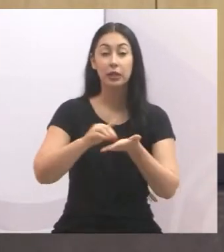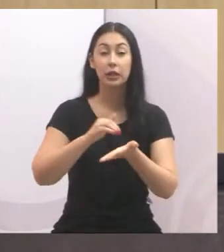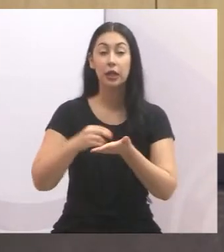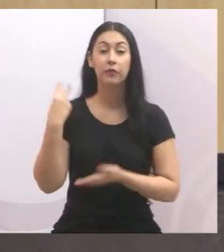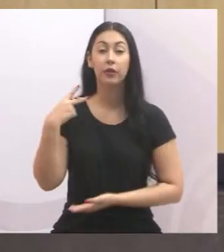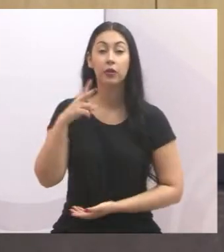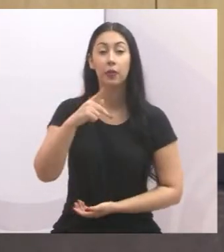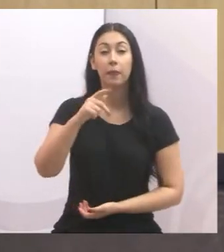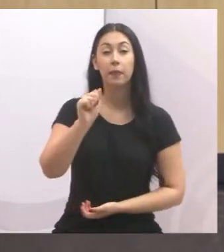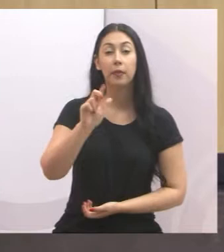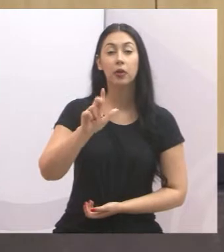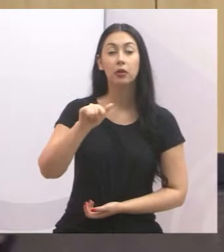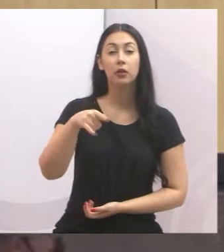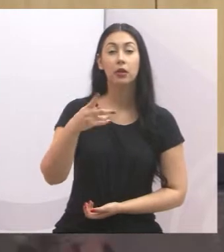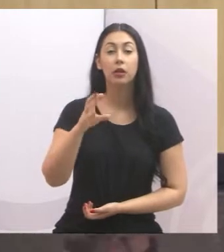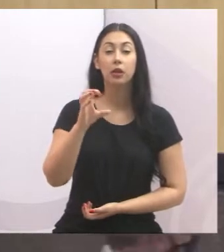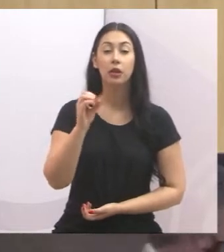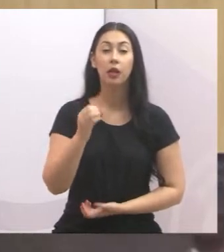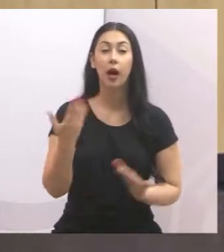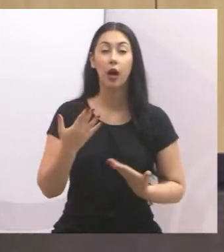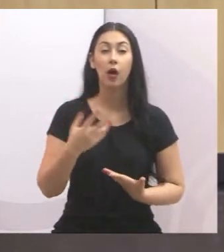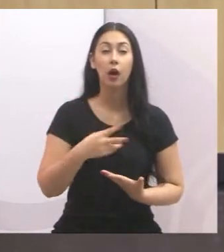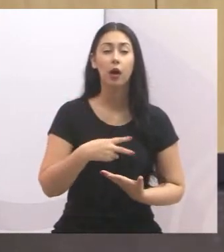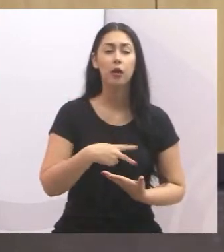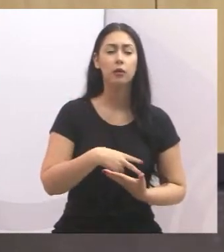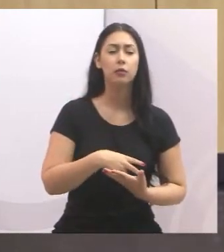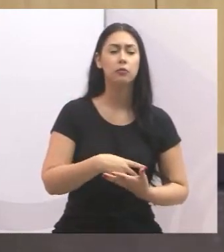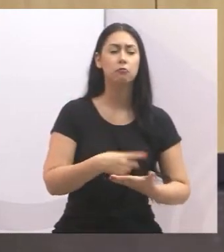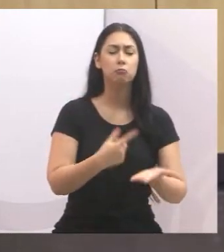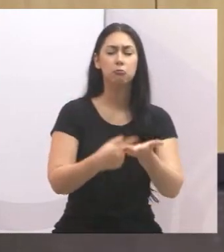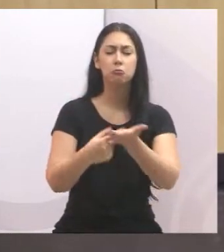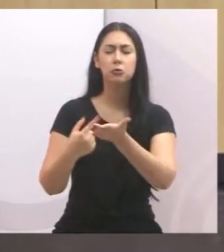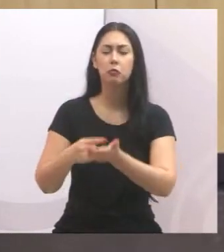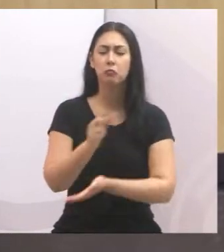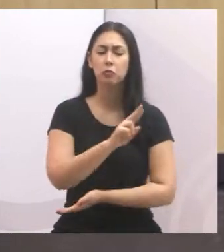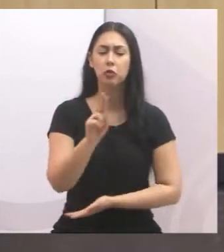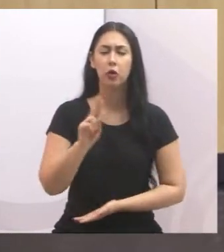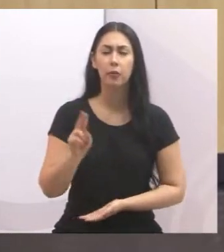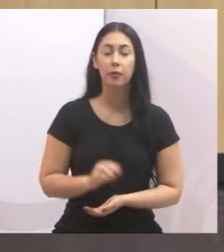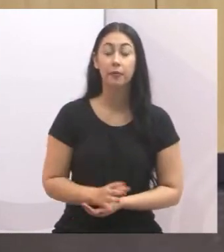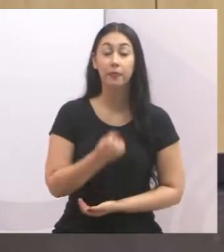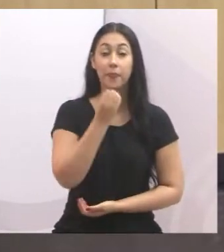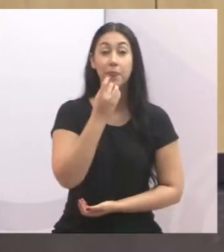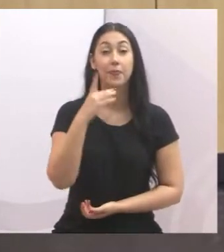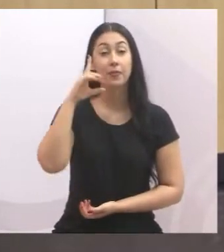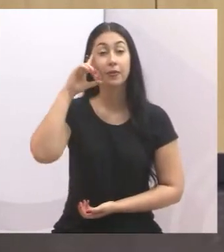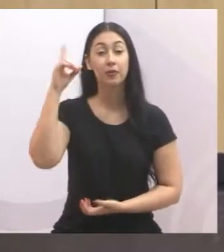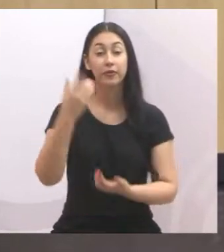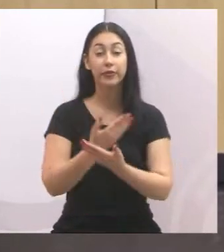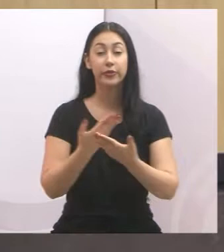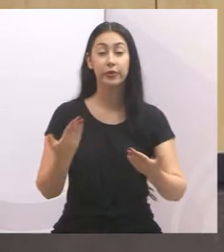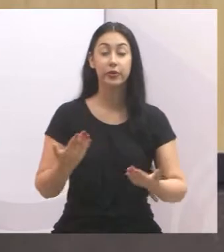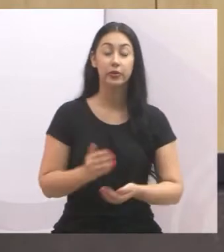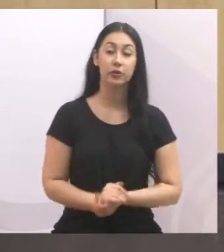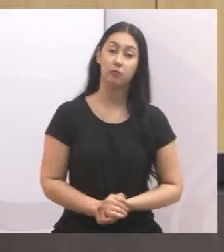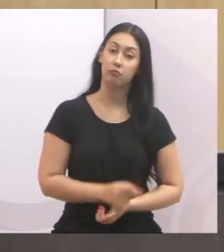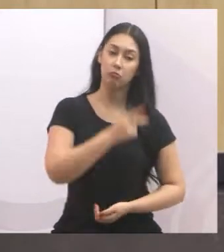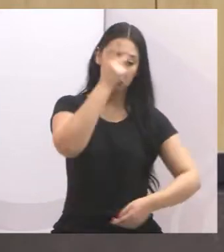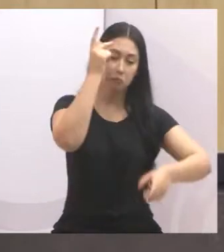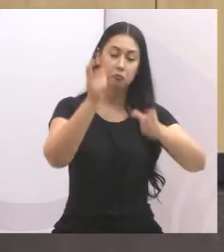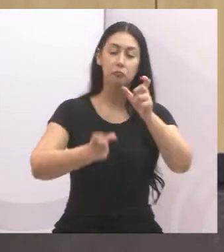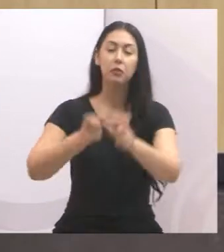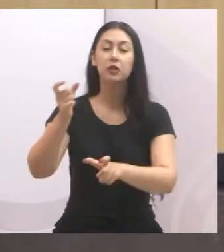vereador Paulinho do Esporte, que faça a verificação de presença. Bom dia a todos. Estão